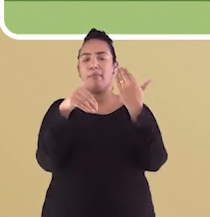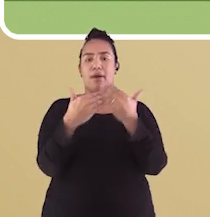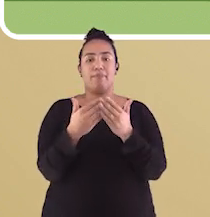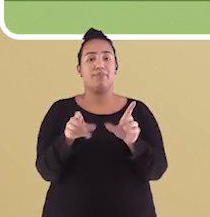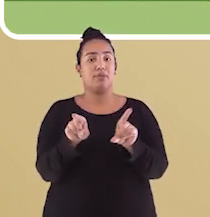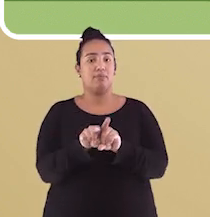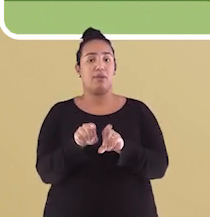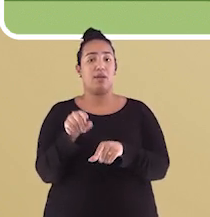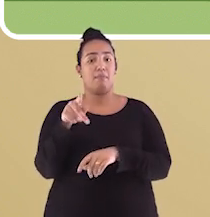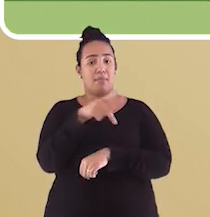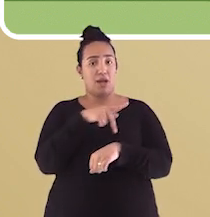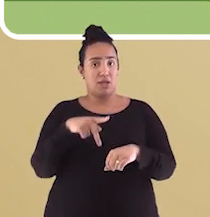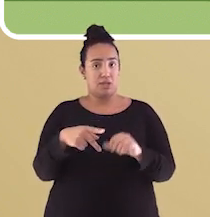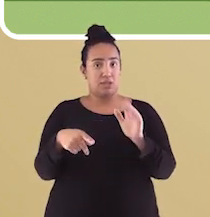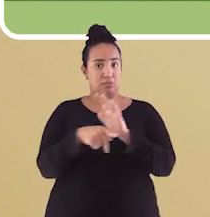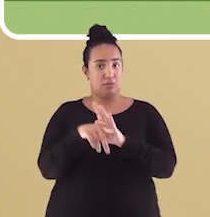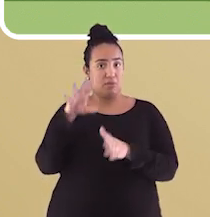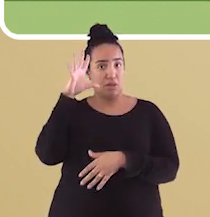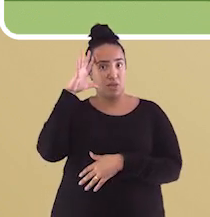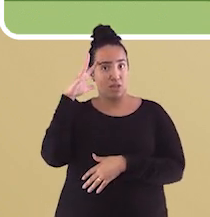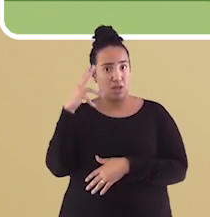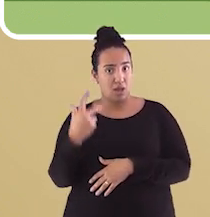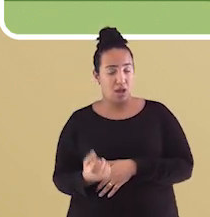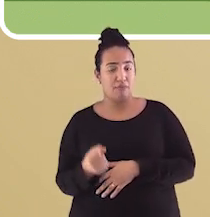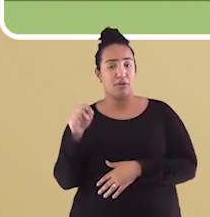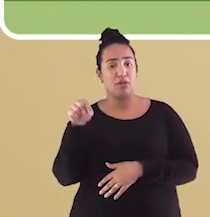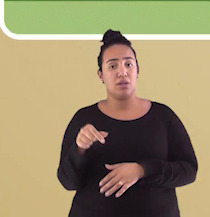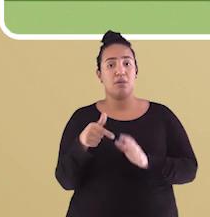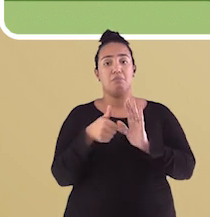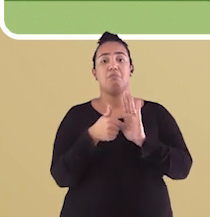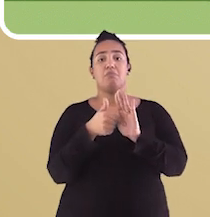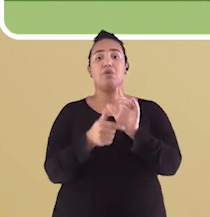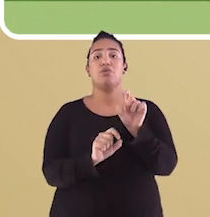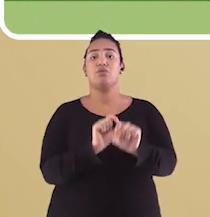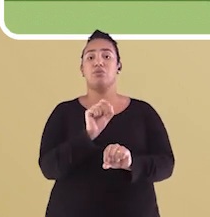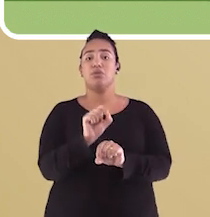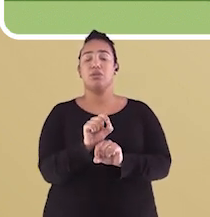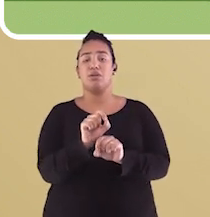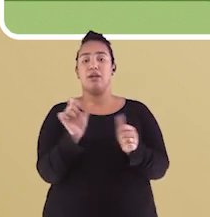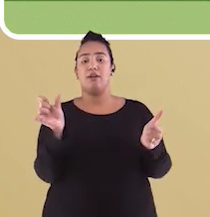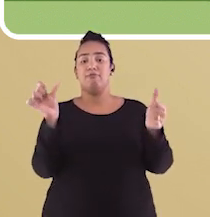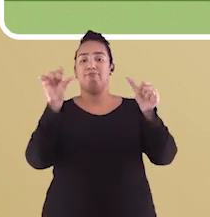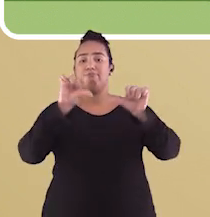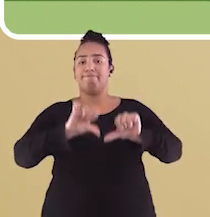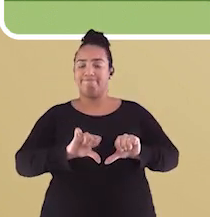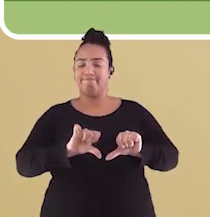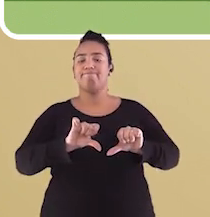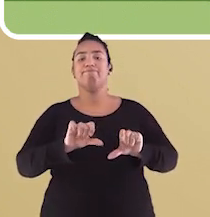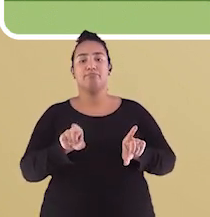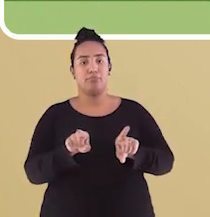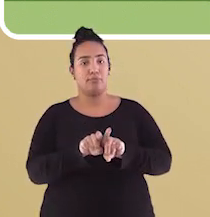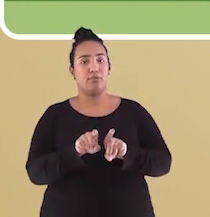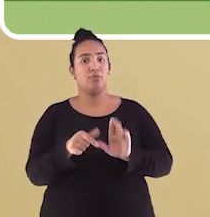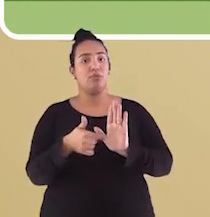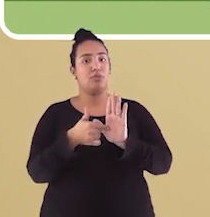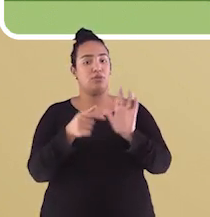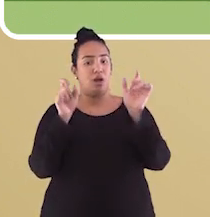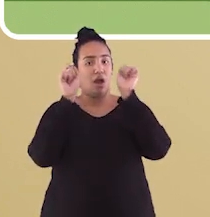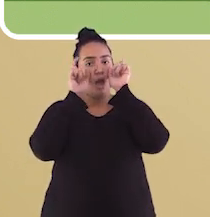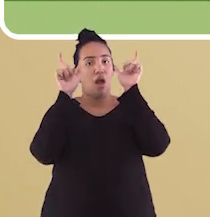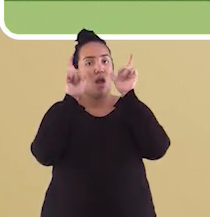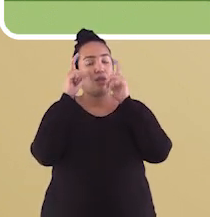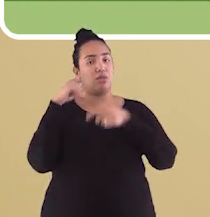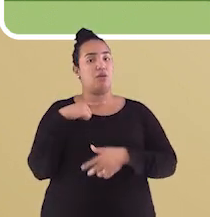africanos apresentam, em sua maior parte, destaques negativos nesses rankings mundiais, alertando para os